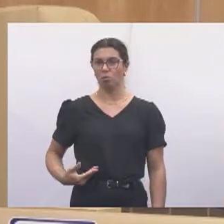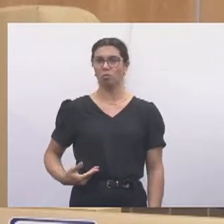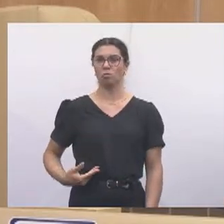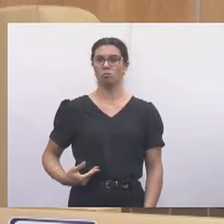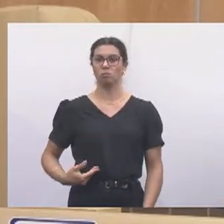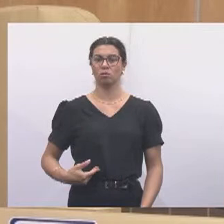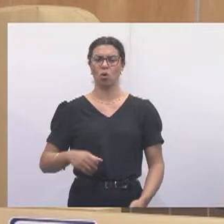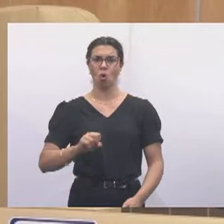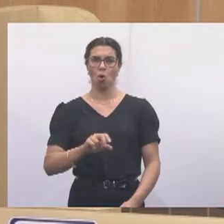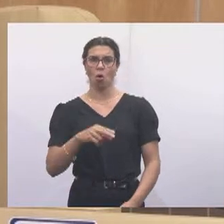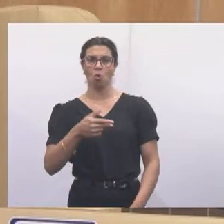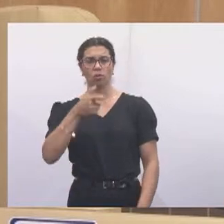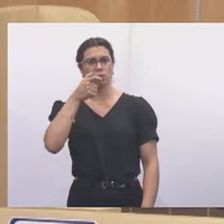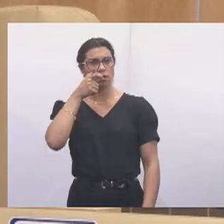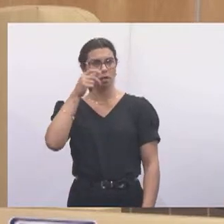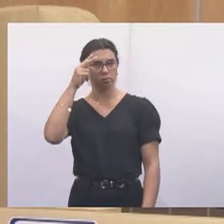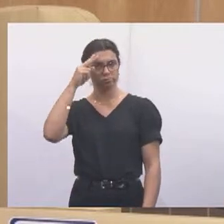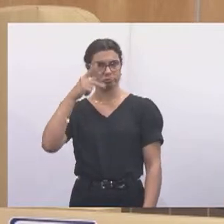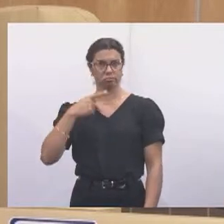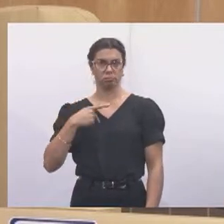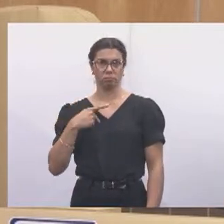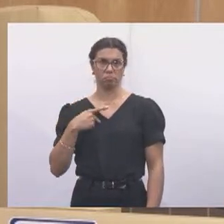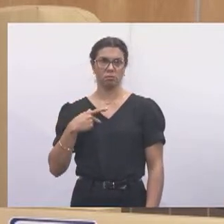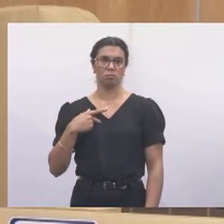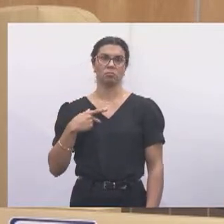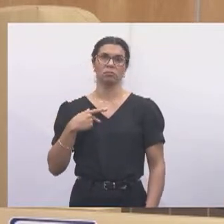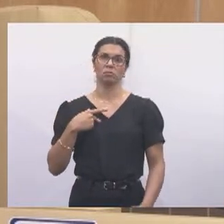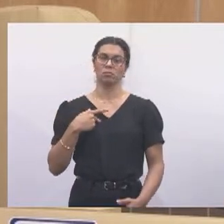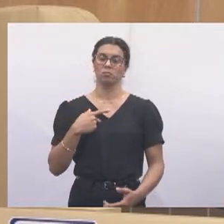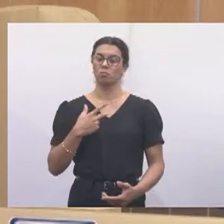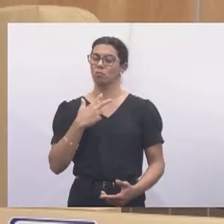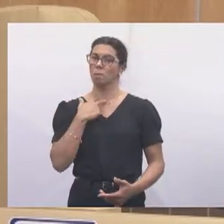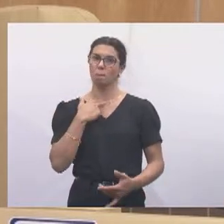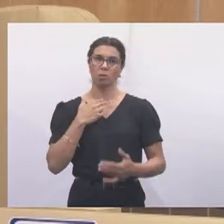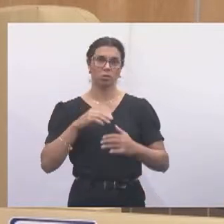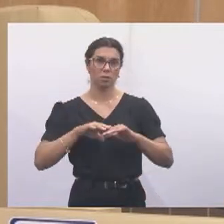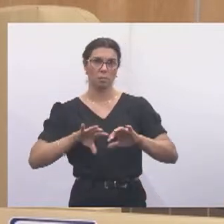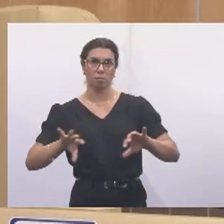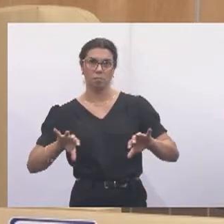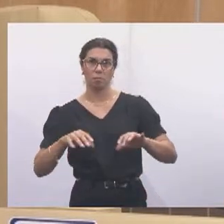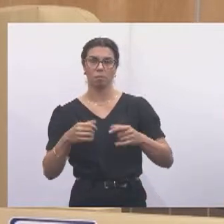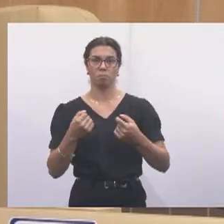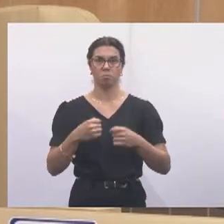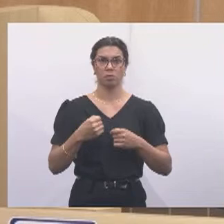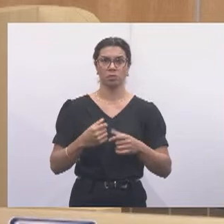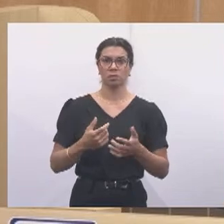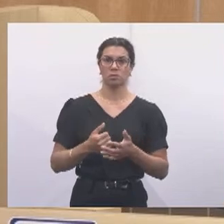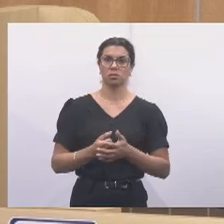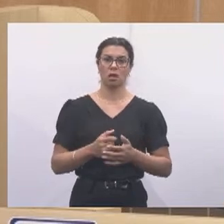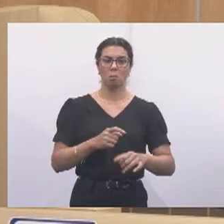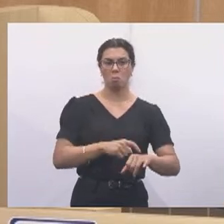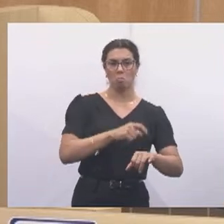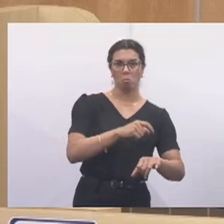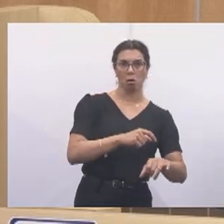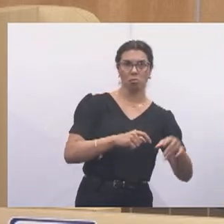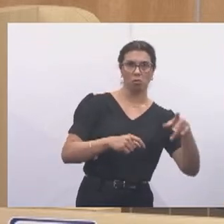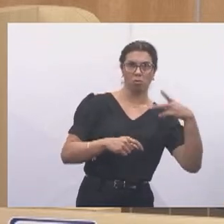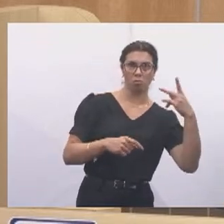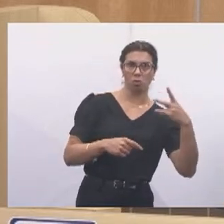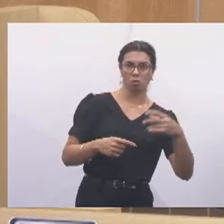público ou seus interesses pessoais? Não dá para separar. O que, que é, que momento que você é vereador e que momento que